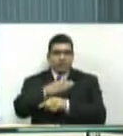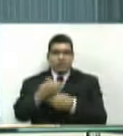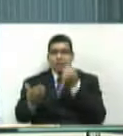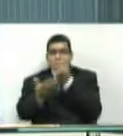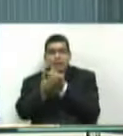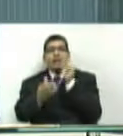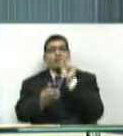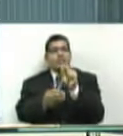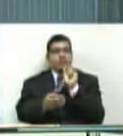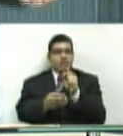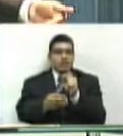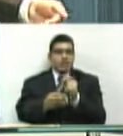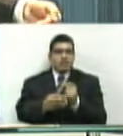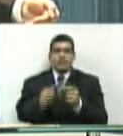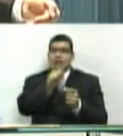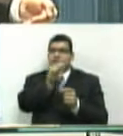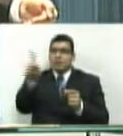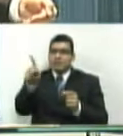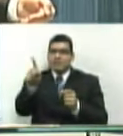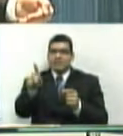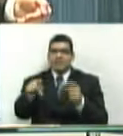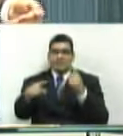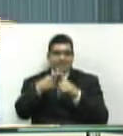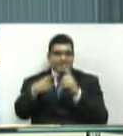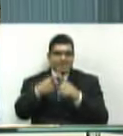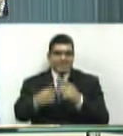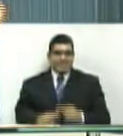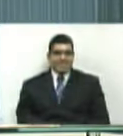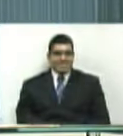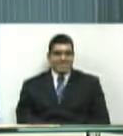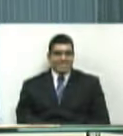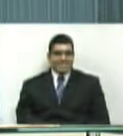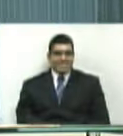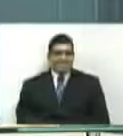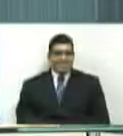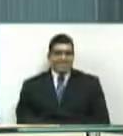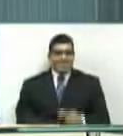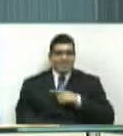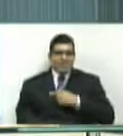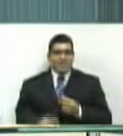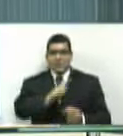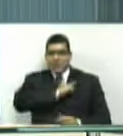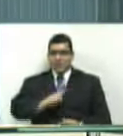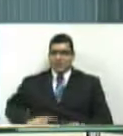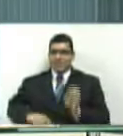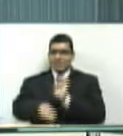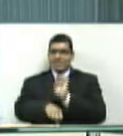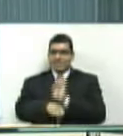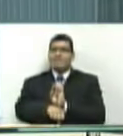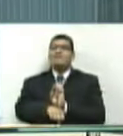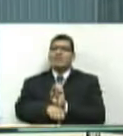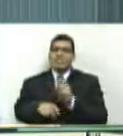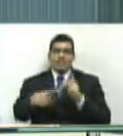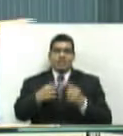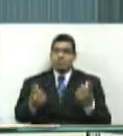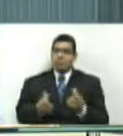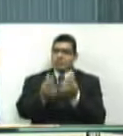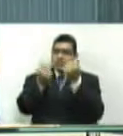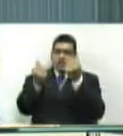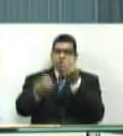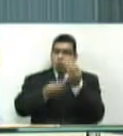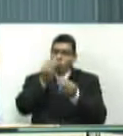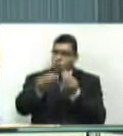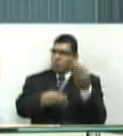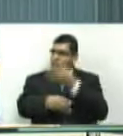de quem se aposentou até 2004. E esse fundo é deficitário e o governo do Estado tem que botar dinheiro da viúva todo